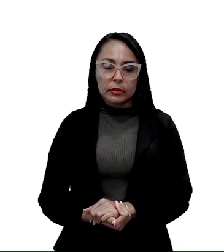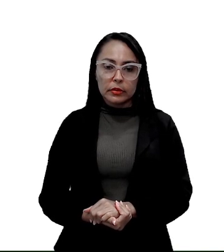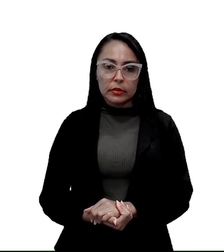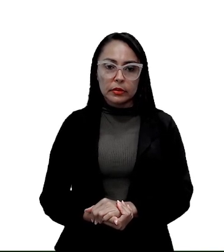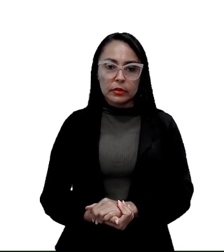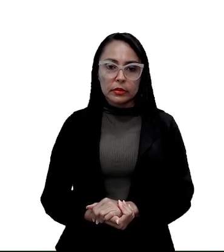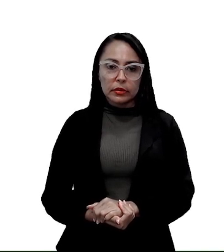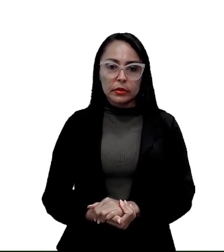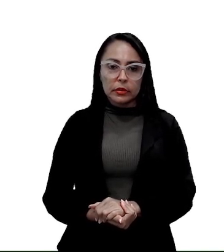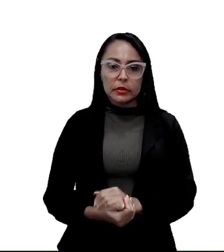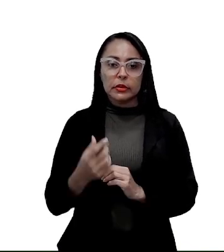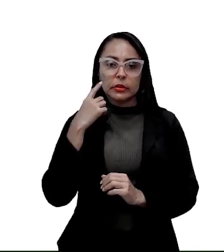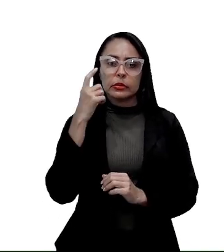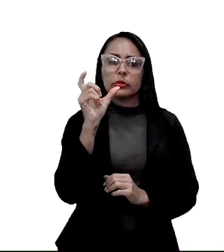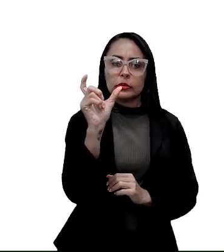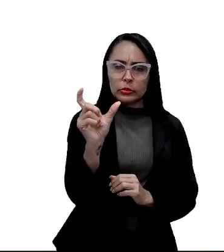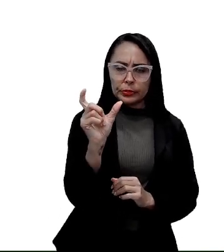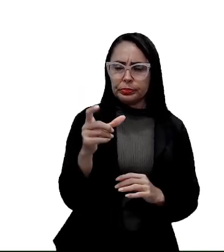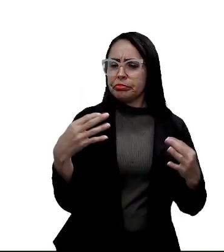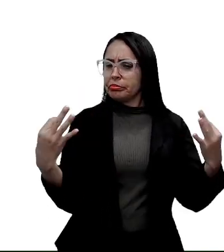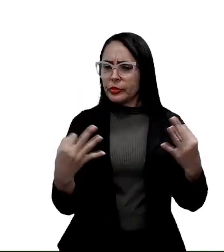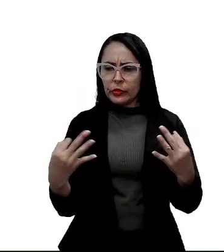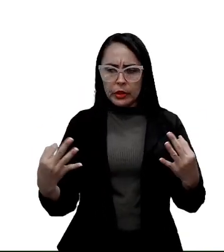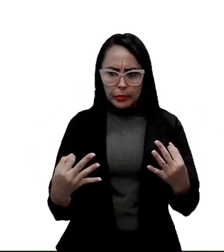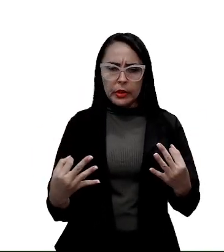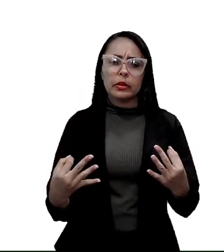Muito bem, o código está funcionando perfeitamente.